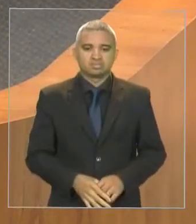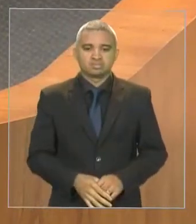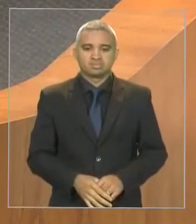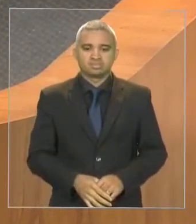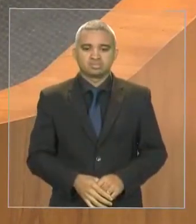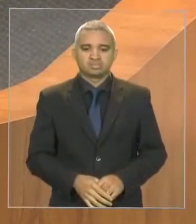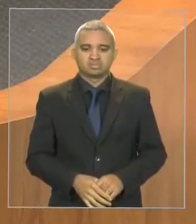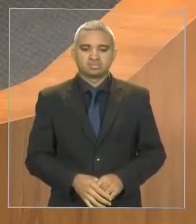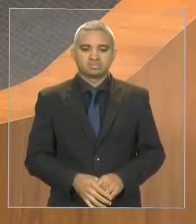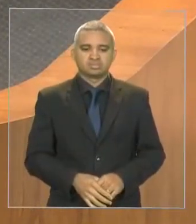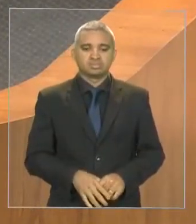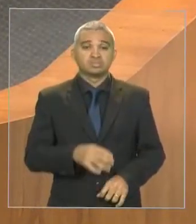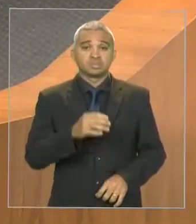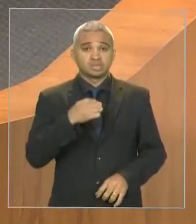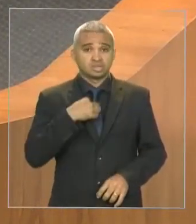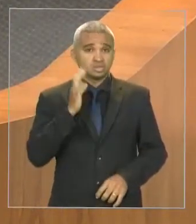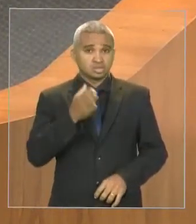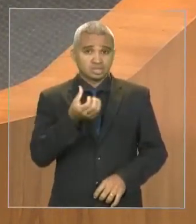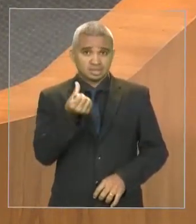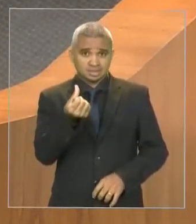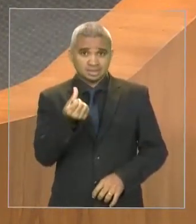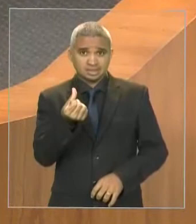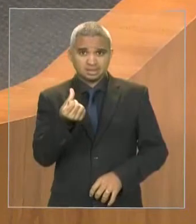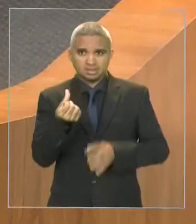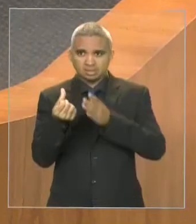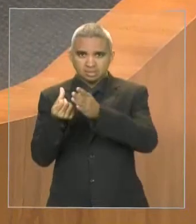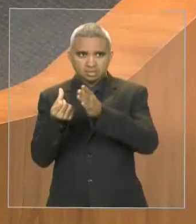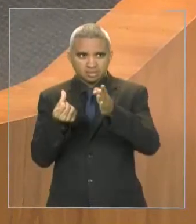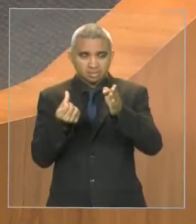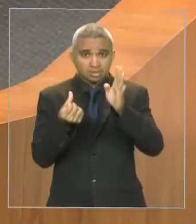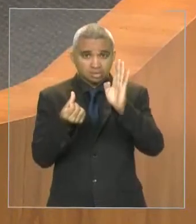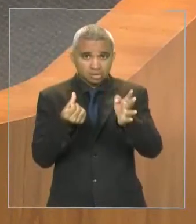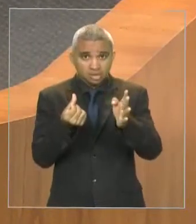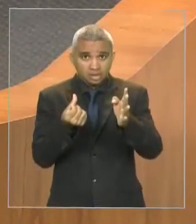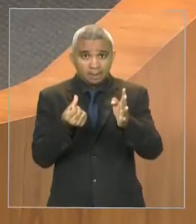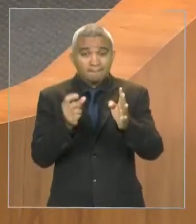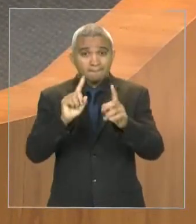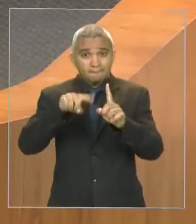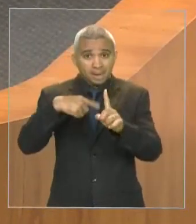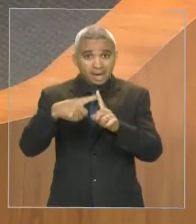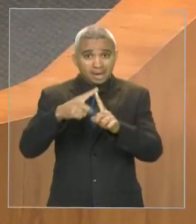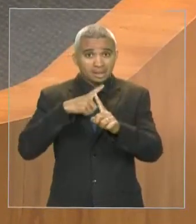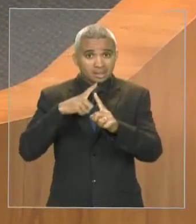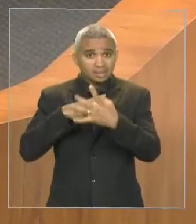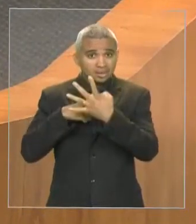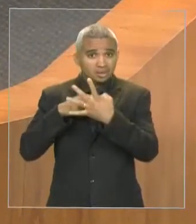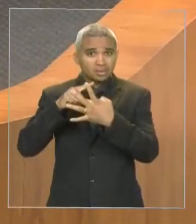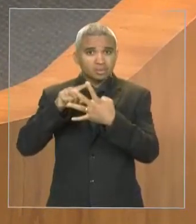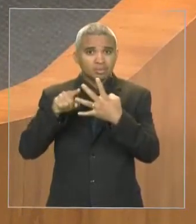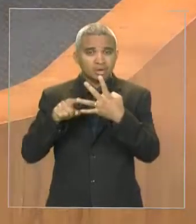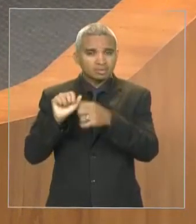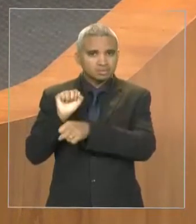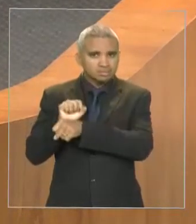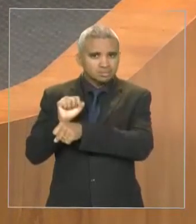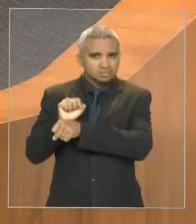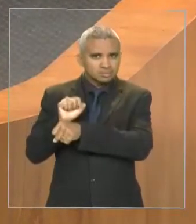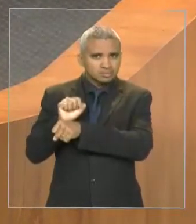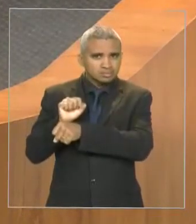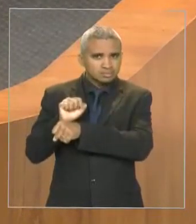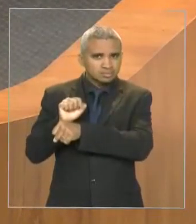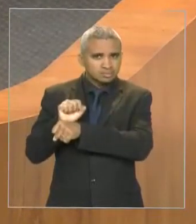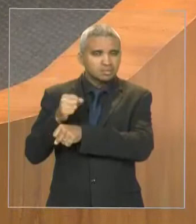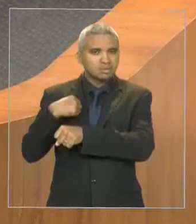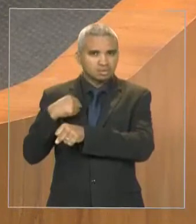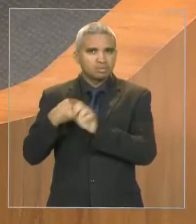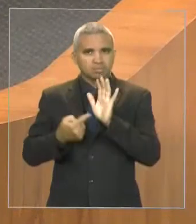concluir. Por favor. 6 que eu já identifiquei, mas já tem mais 4, já estão engatilhadas, já estão prontas, e no momento oportuno